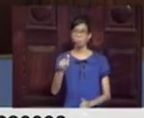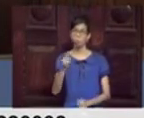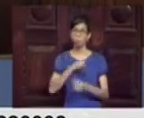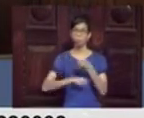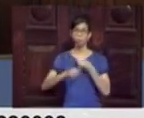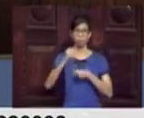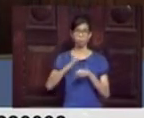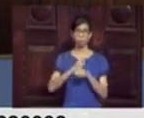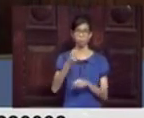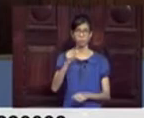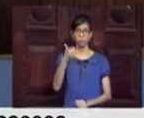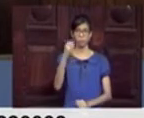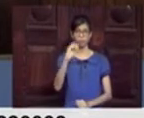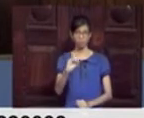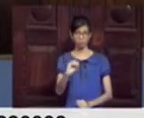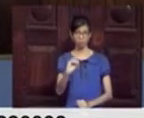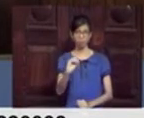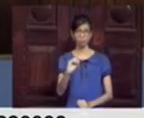2010,